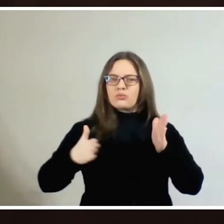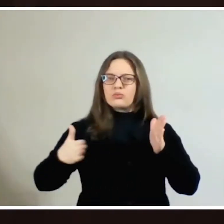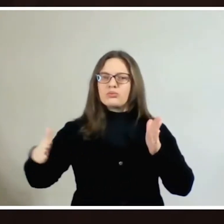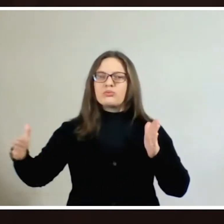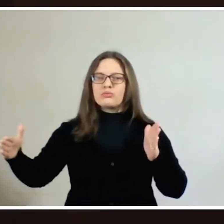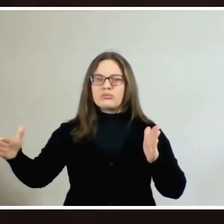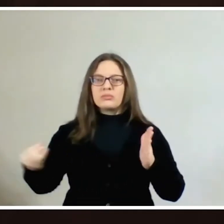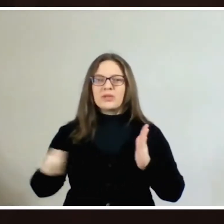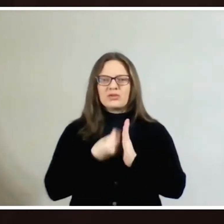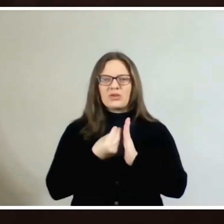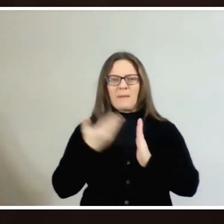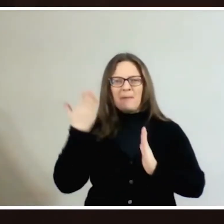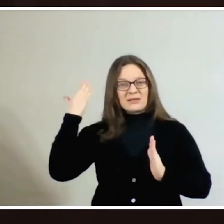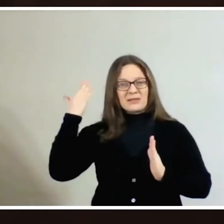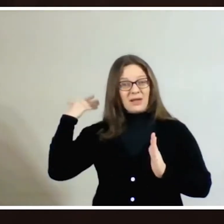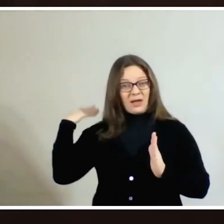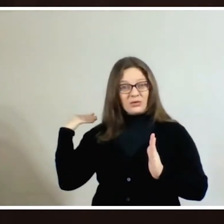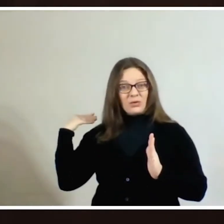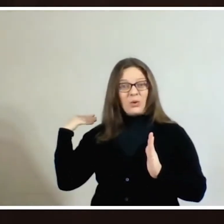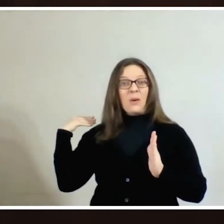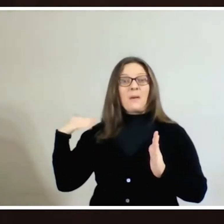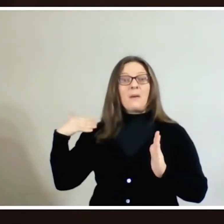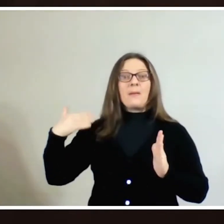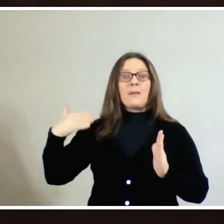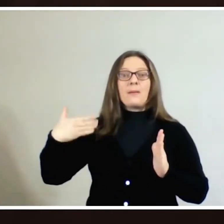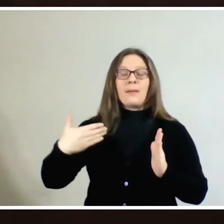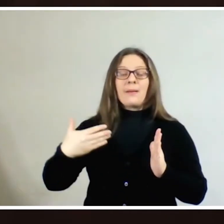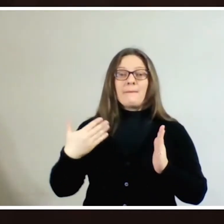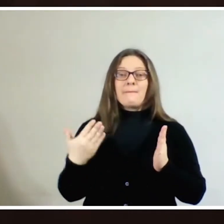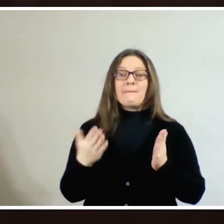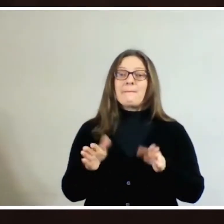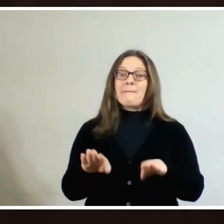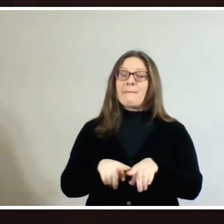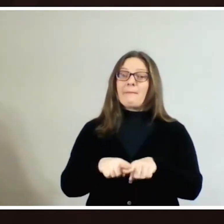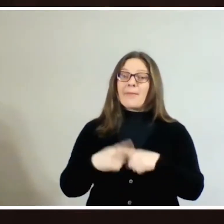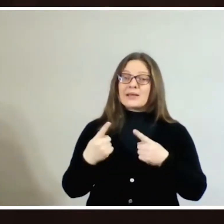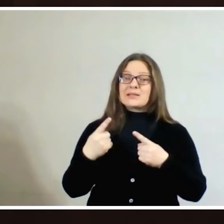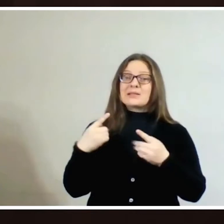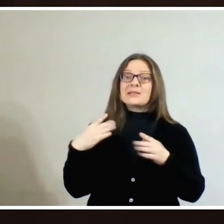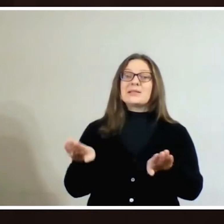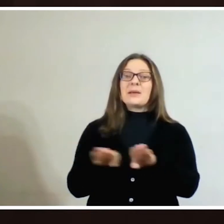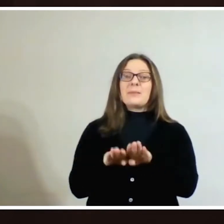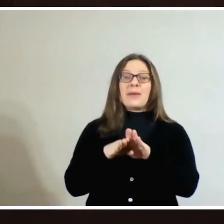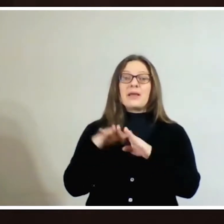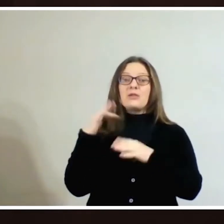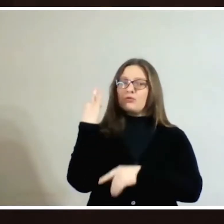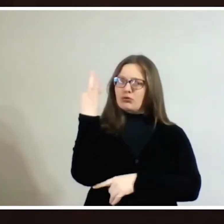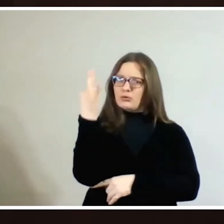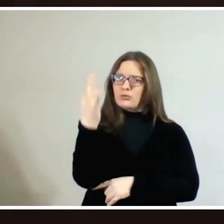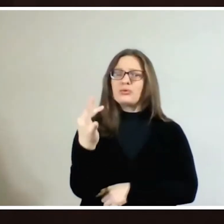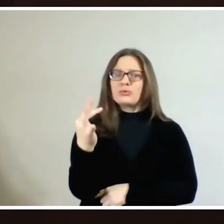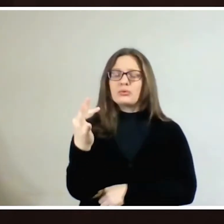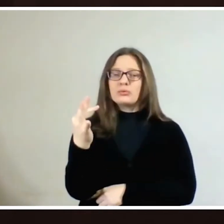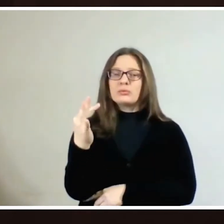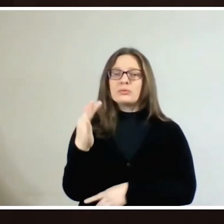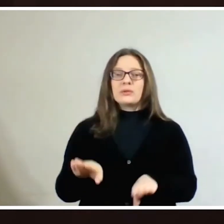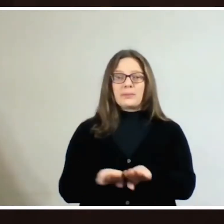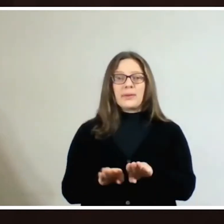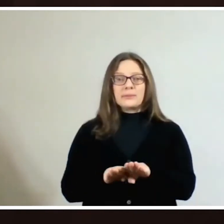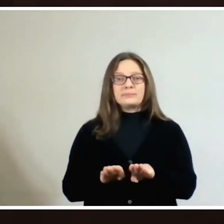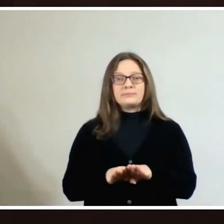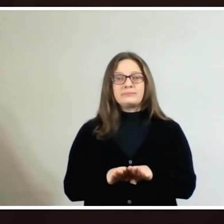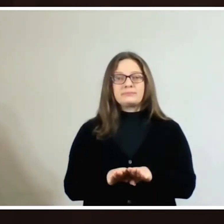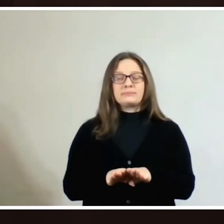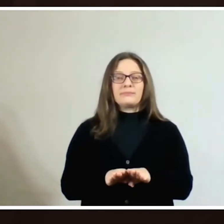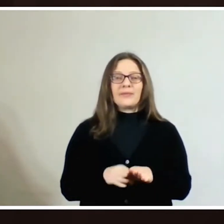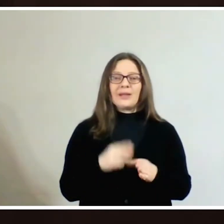passado, mas também a profecia do futuro. Quer dizer, então as 7 igrejas de Apocalipse,